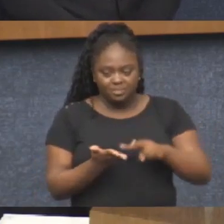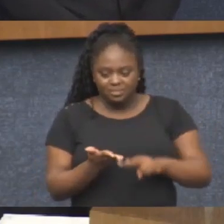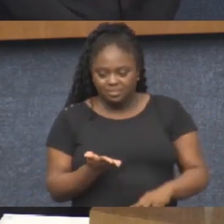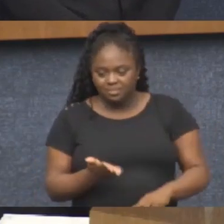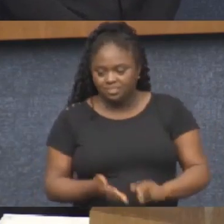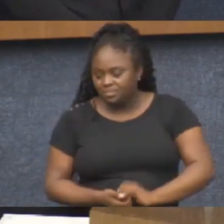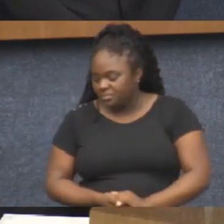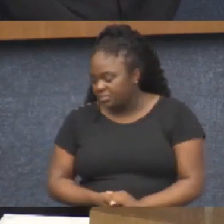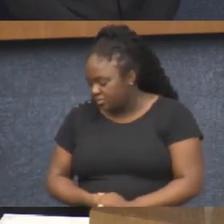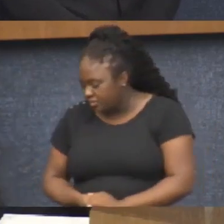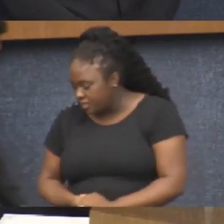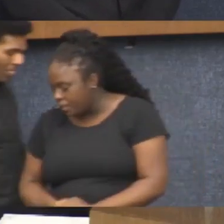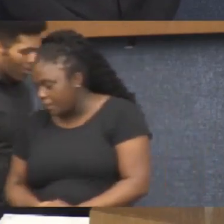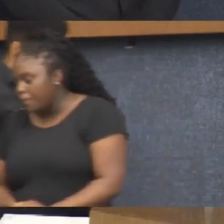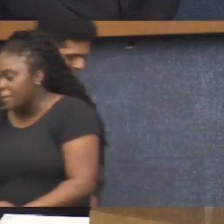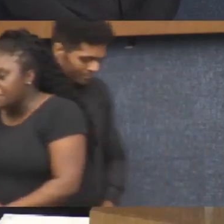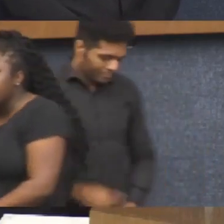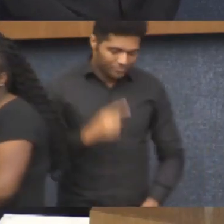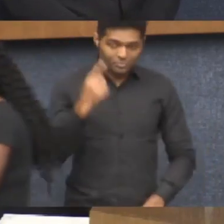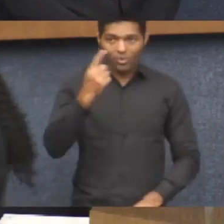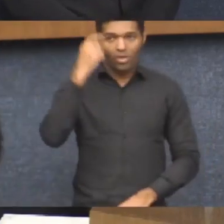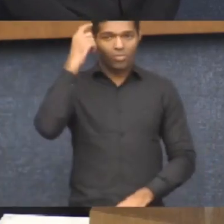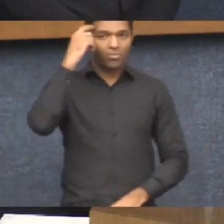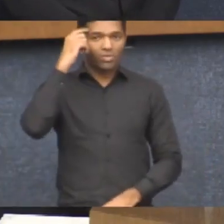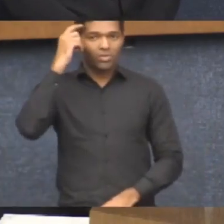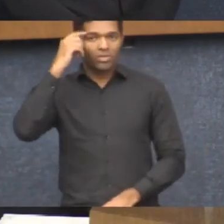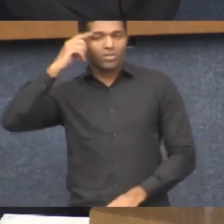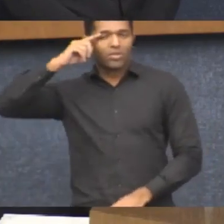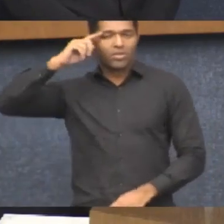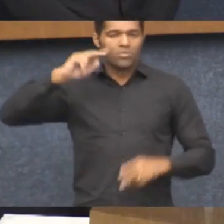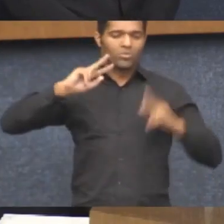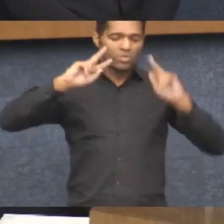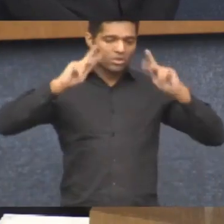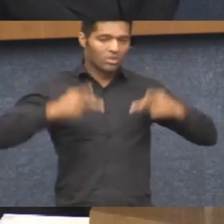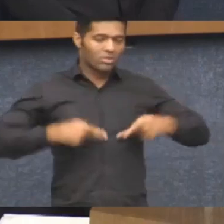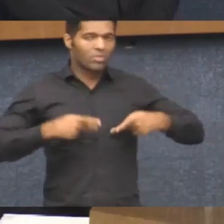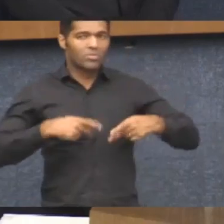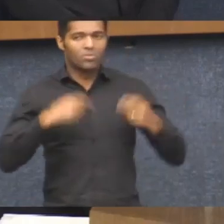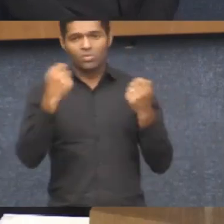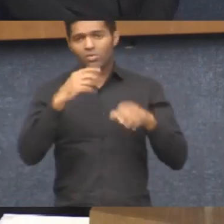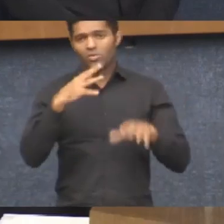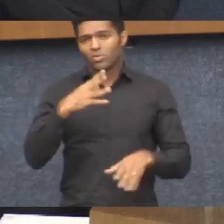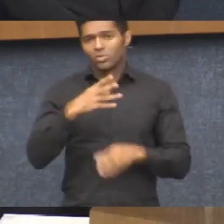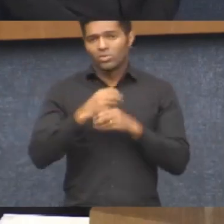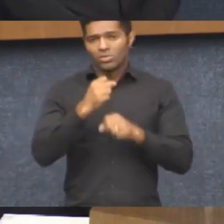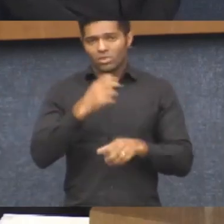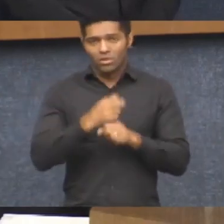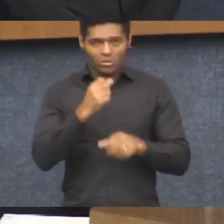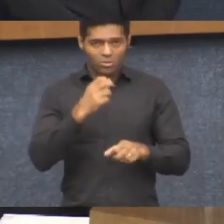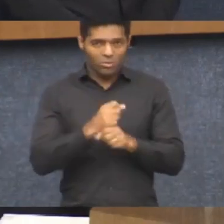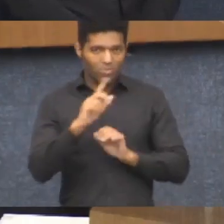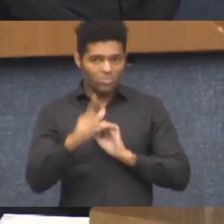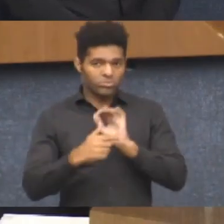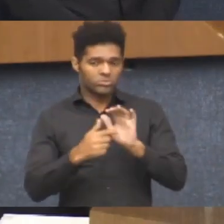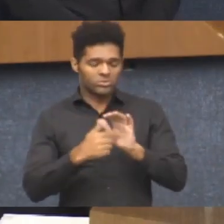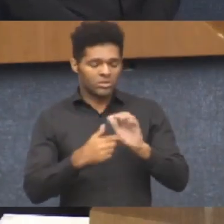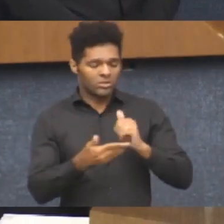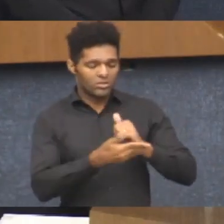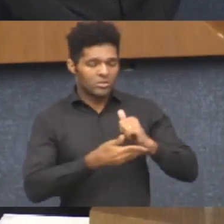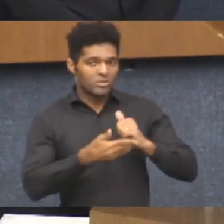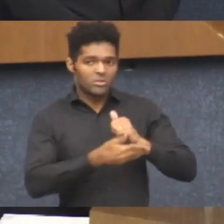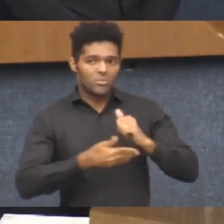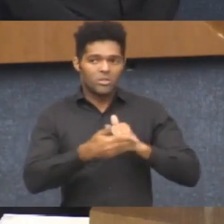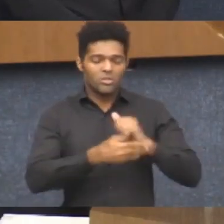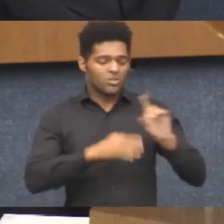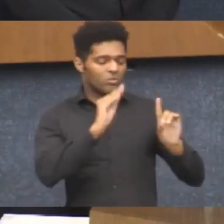gente pensou, né, identificou a necessidade de fazer um cálculo do índice de vulnerabilidade social, de acordo com cada equipe,